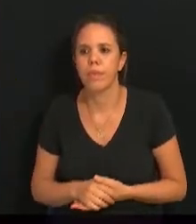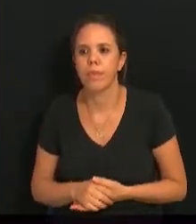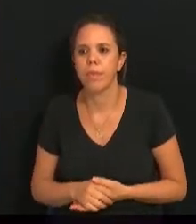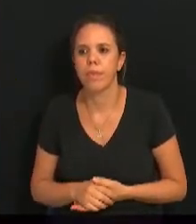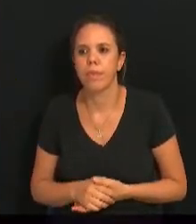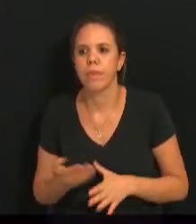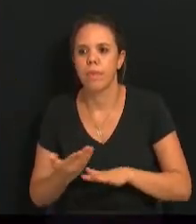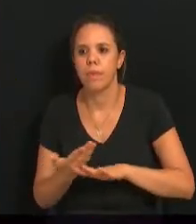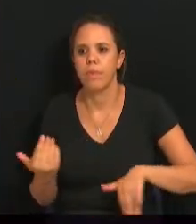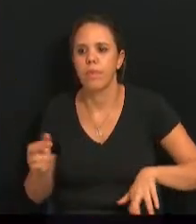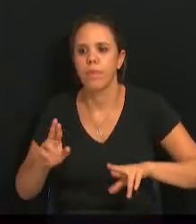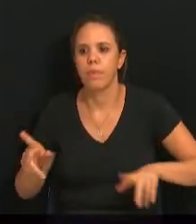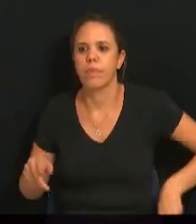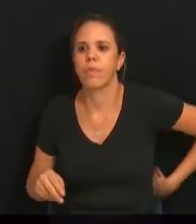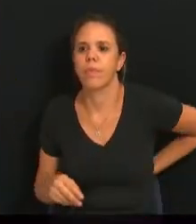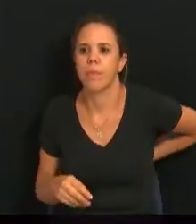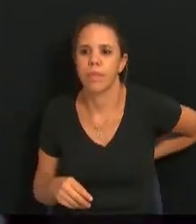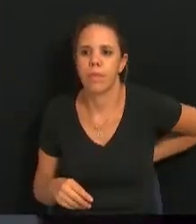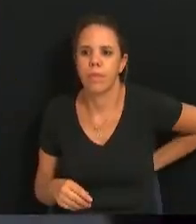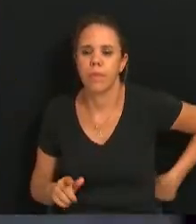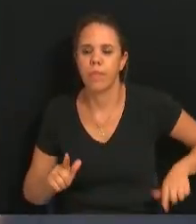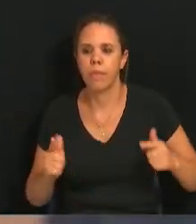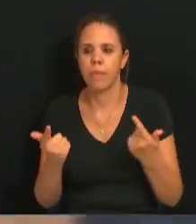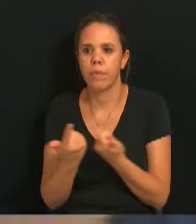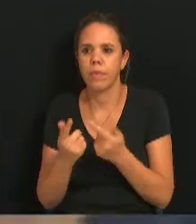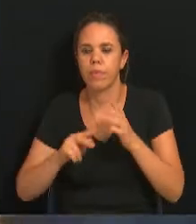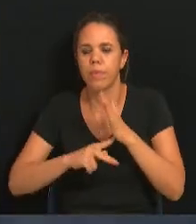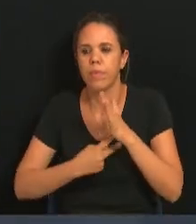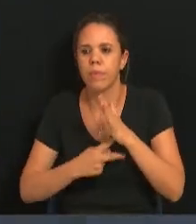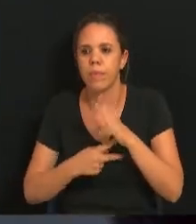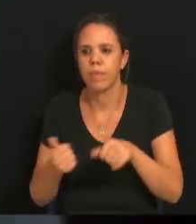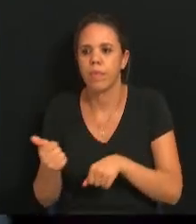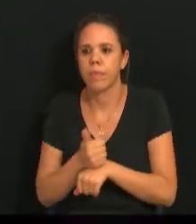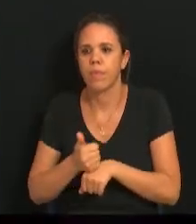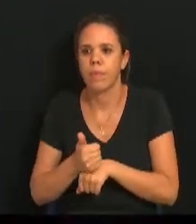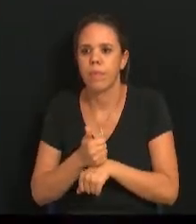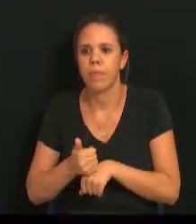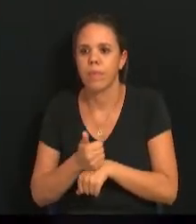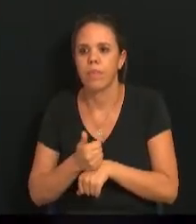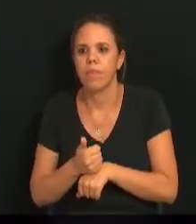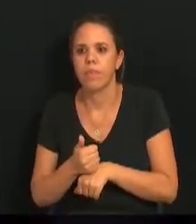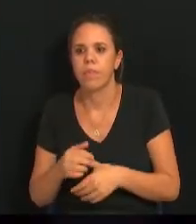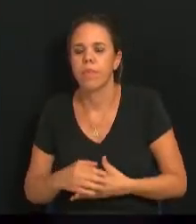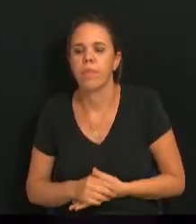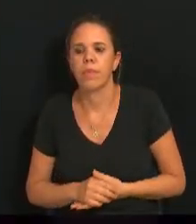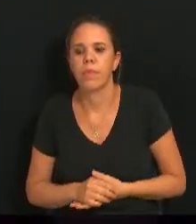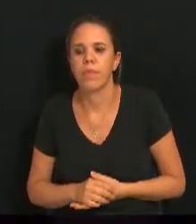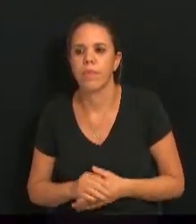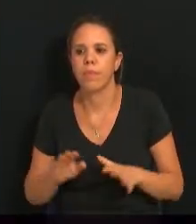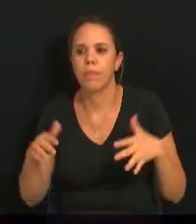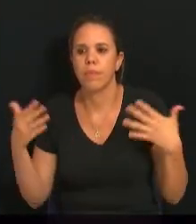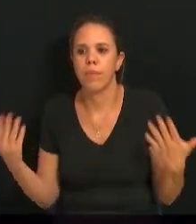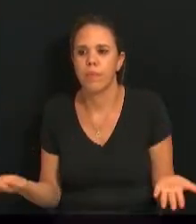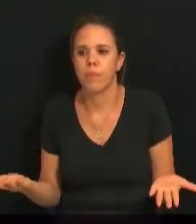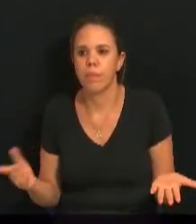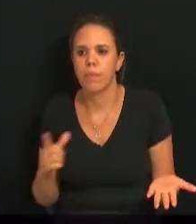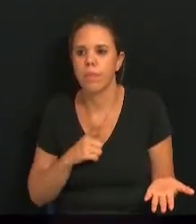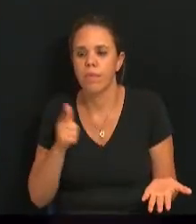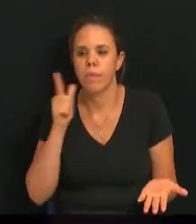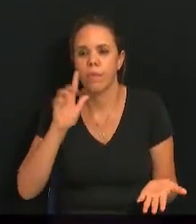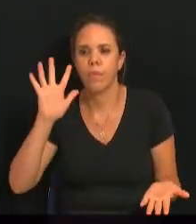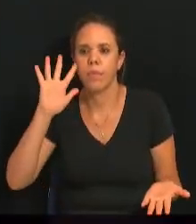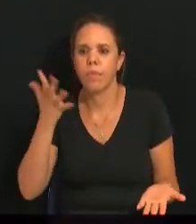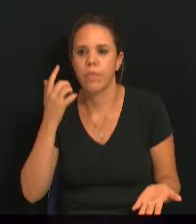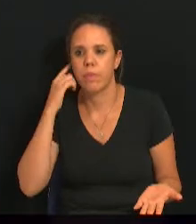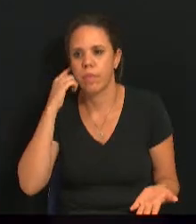descolamento aí da atual gestão do sindicato em relação à categoria, e o quanto, né, temos conseguido resultados